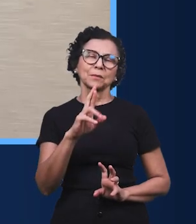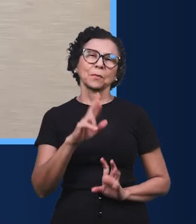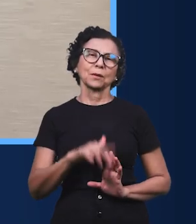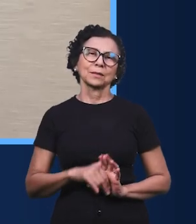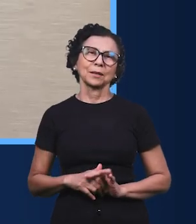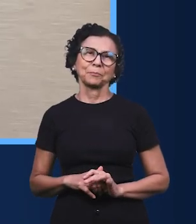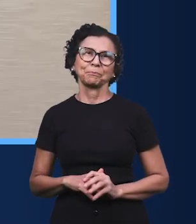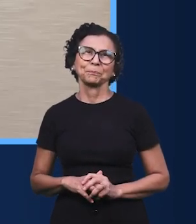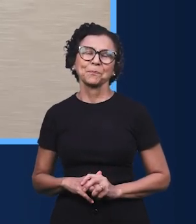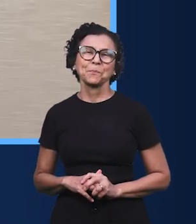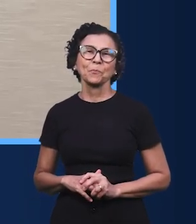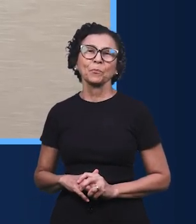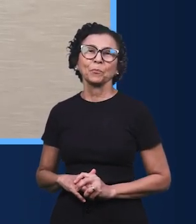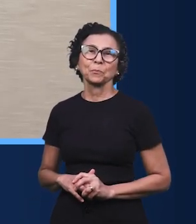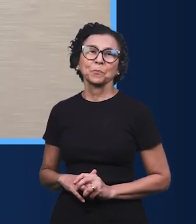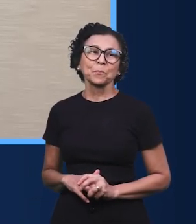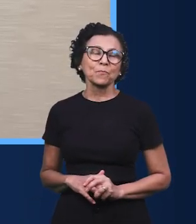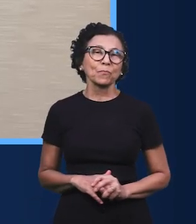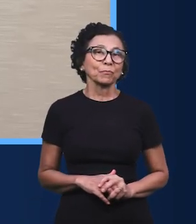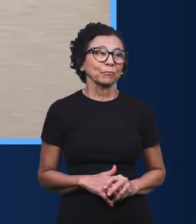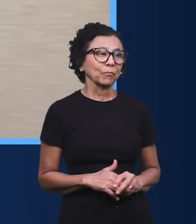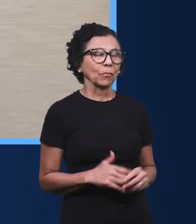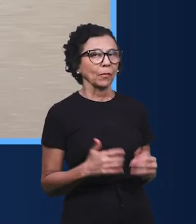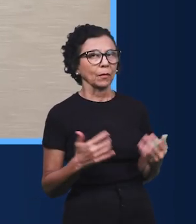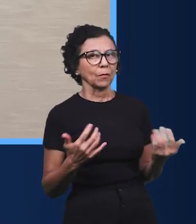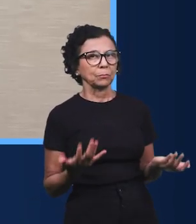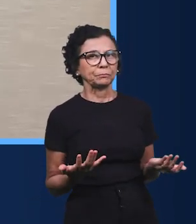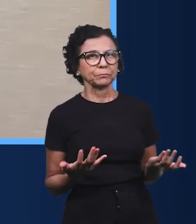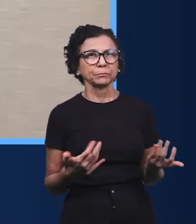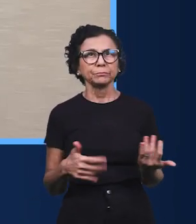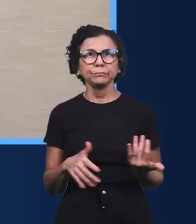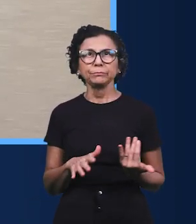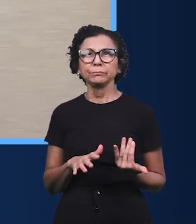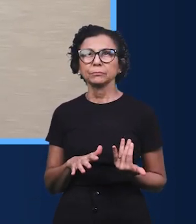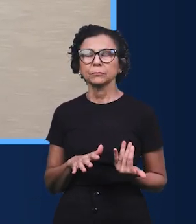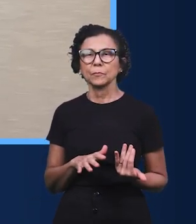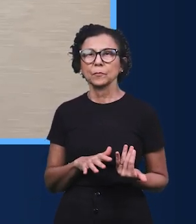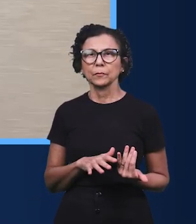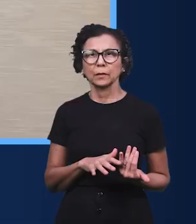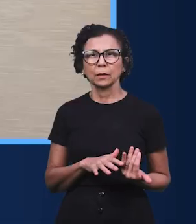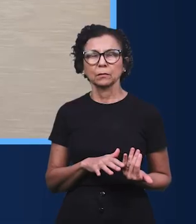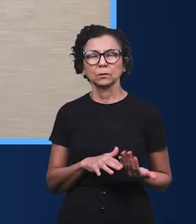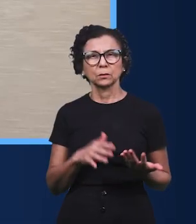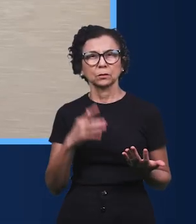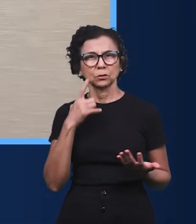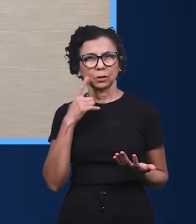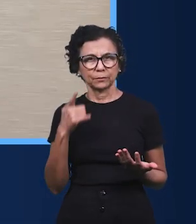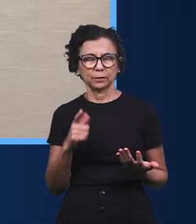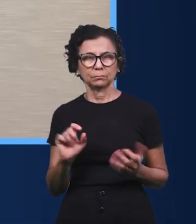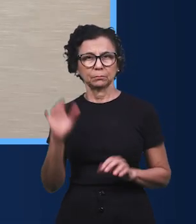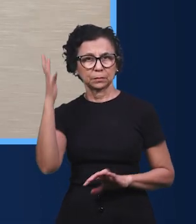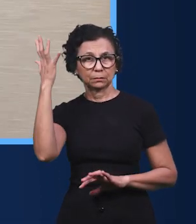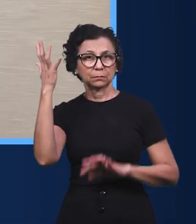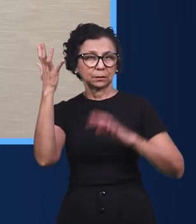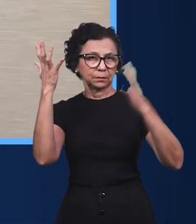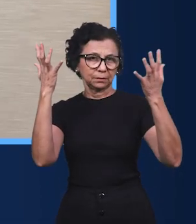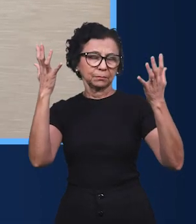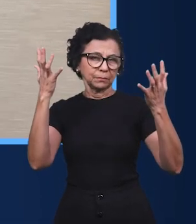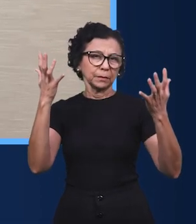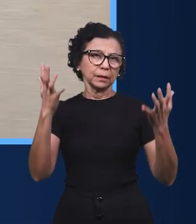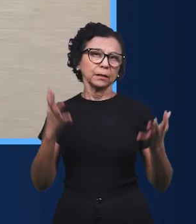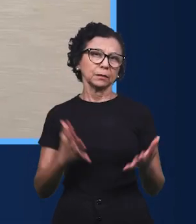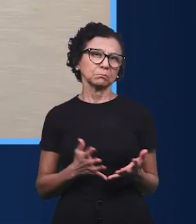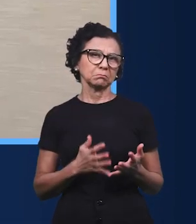segunda pergunta. Quando nós falamos de enchente e todos esses acontecimentos